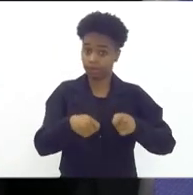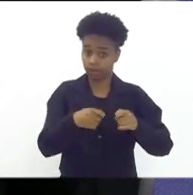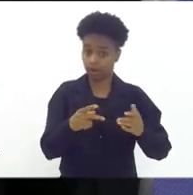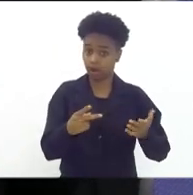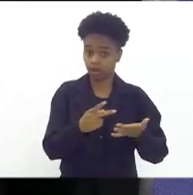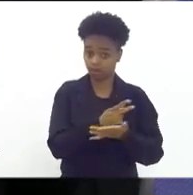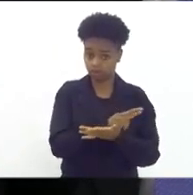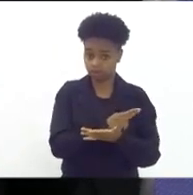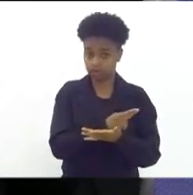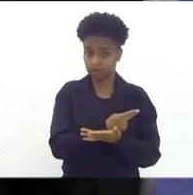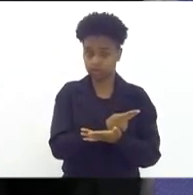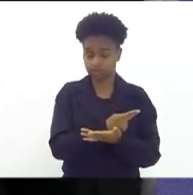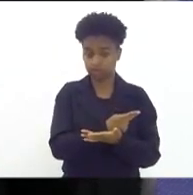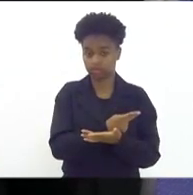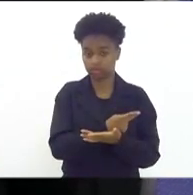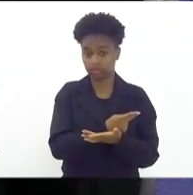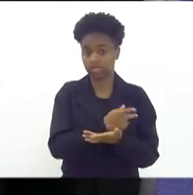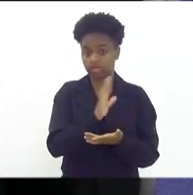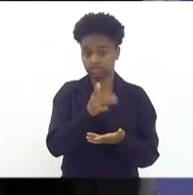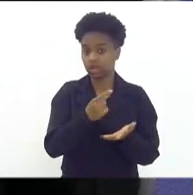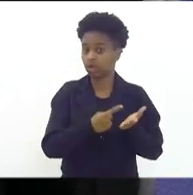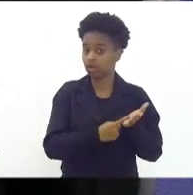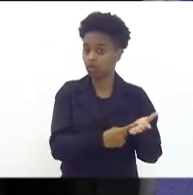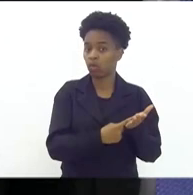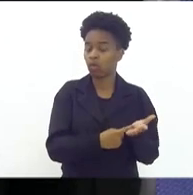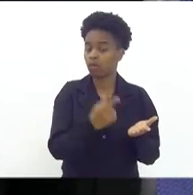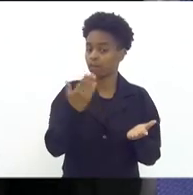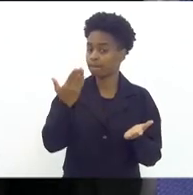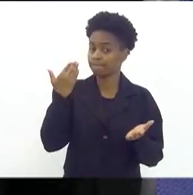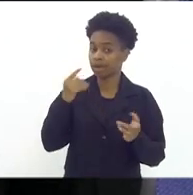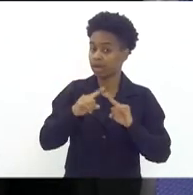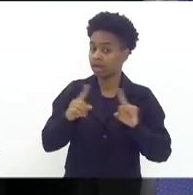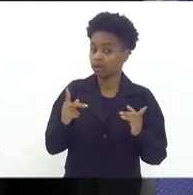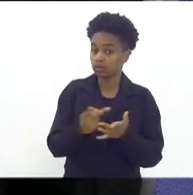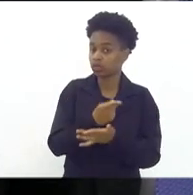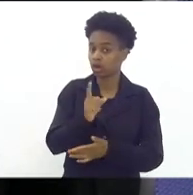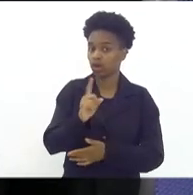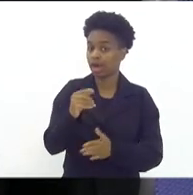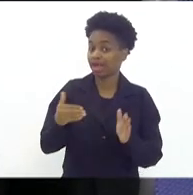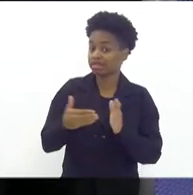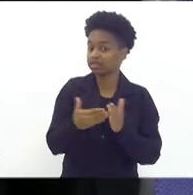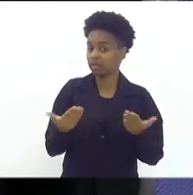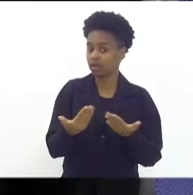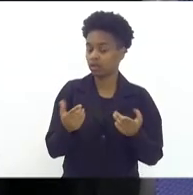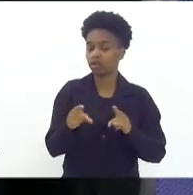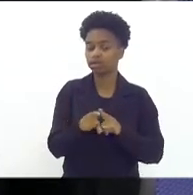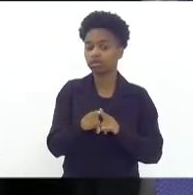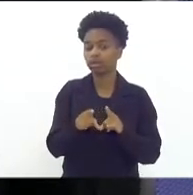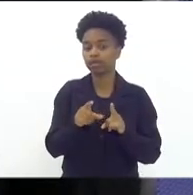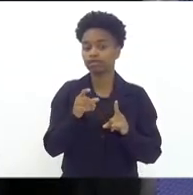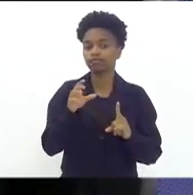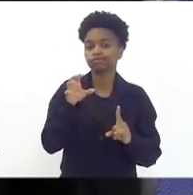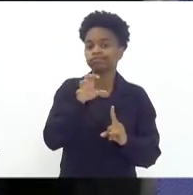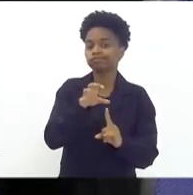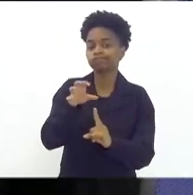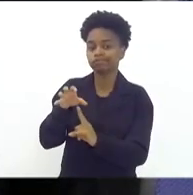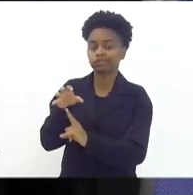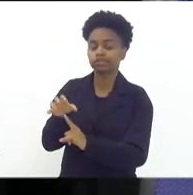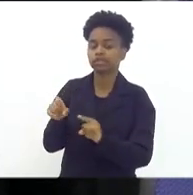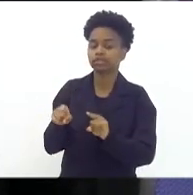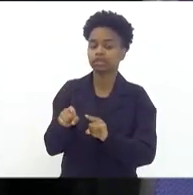estavam impactuados para serem é executados que não foram até o momento e que impactam é de uma maneira inclusive